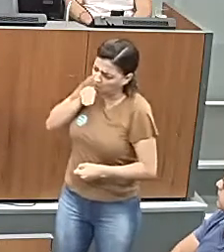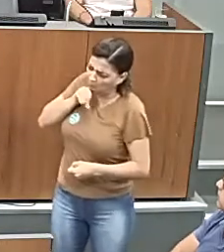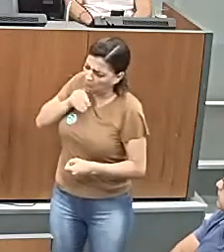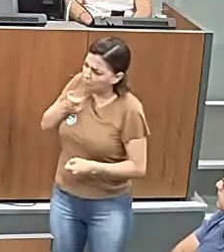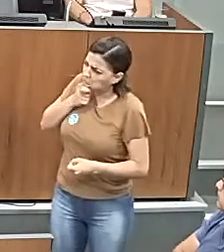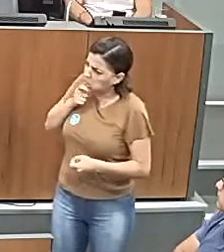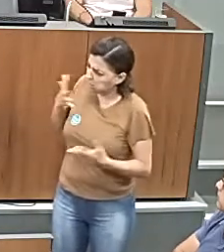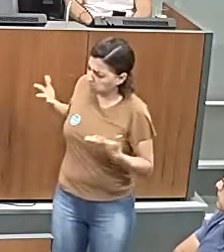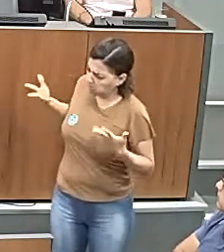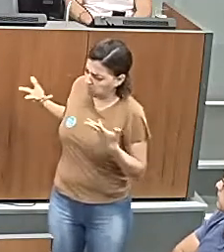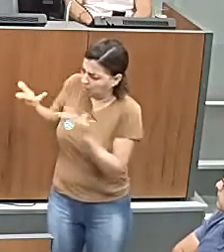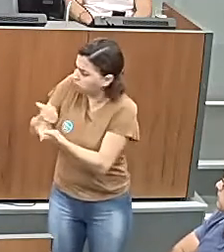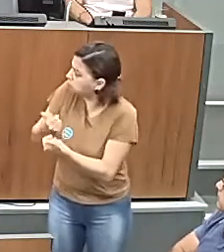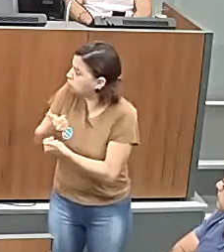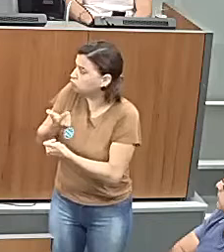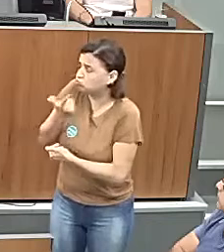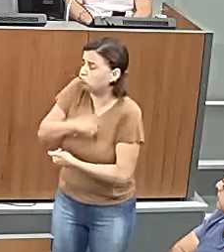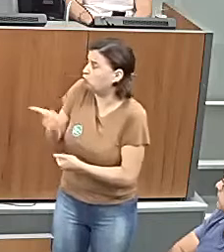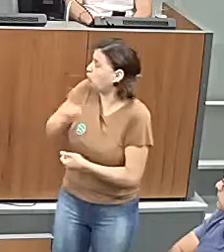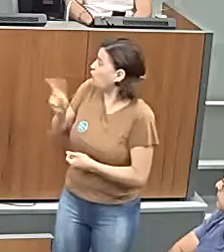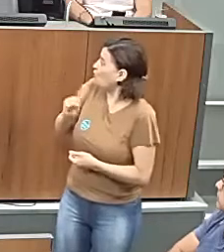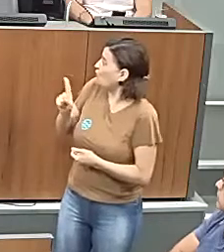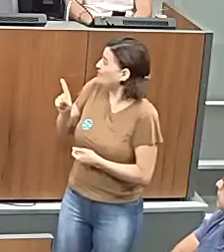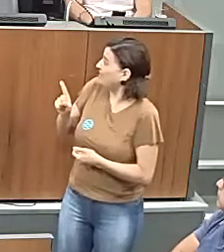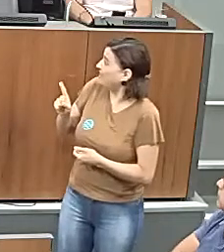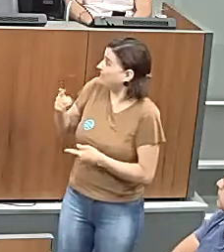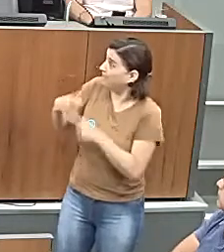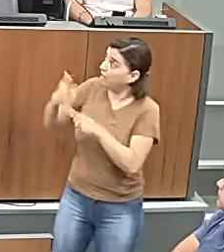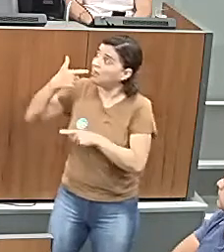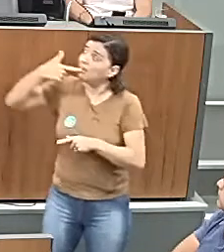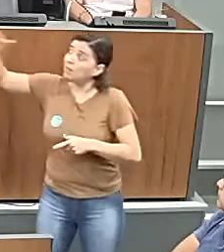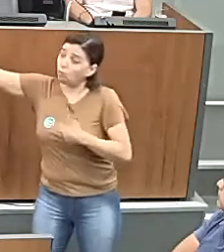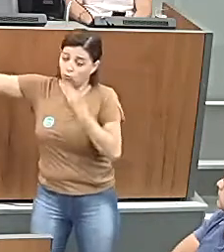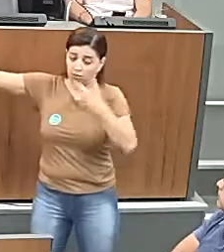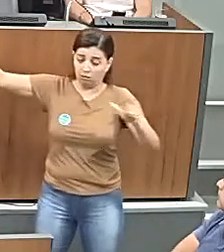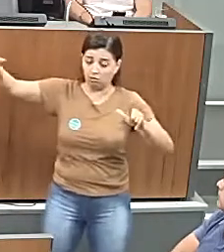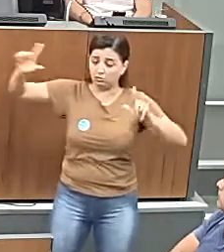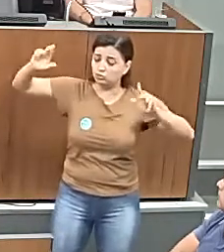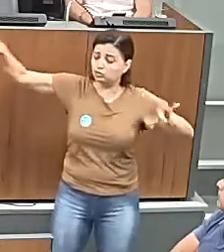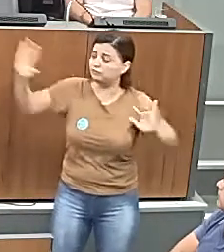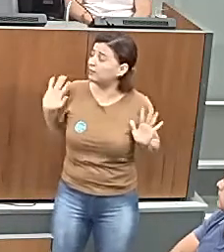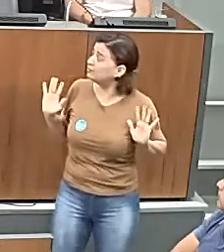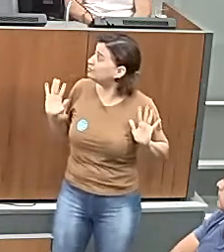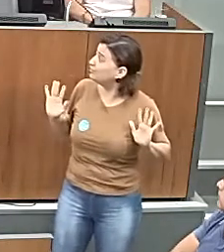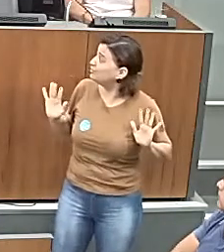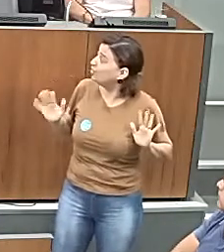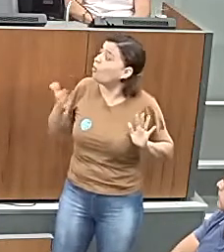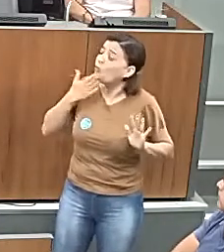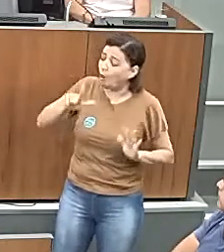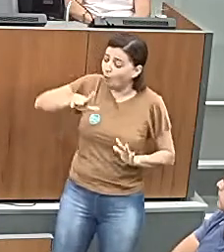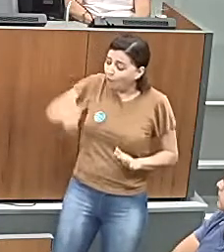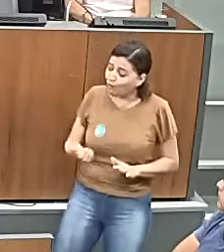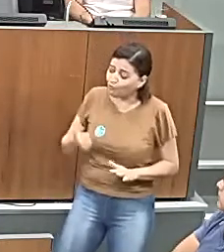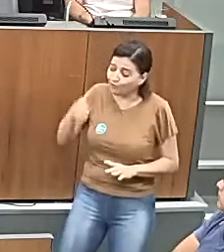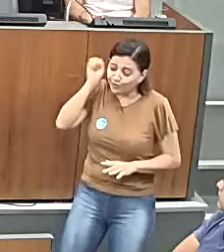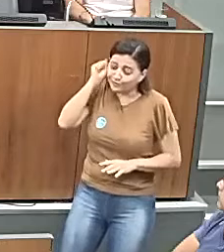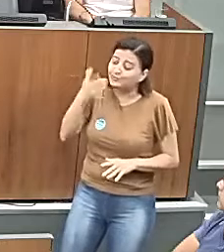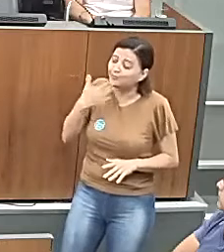anos, e quando volta para o Brasil, tem a pronúncia do inglês como americano? Não, não